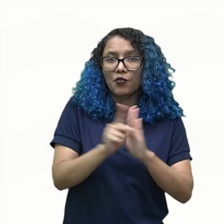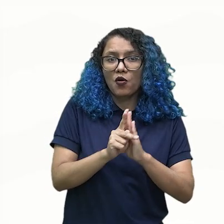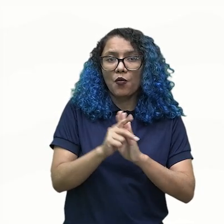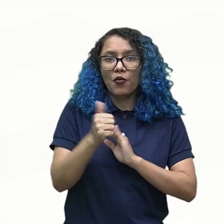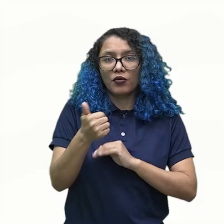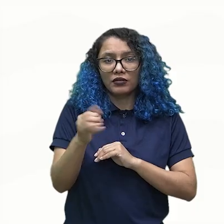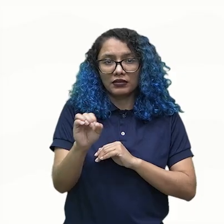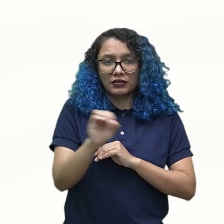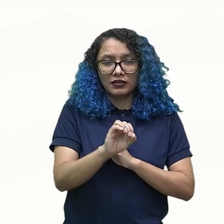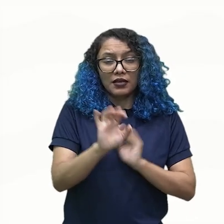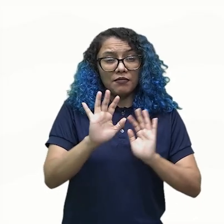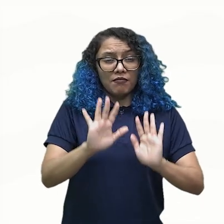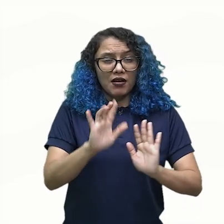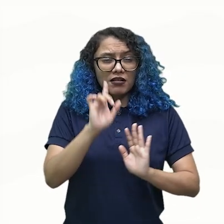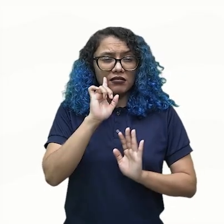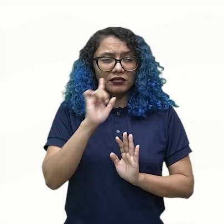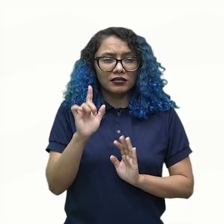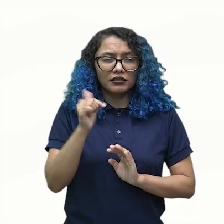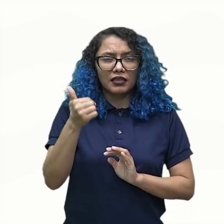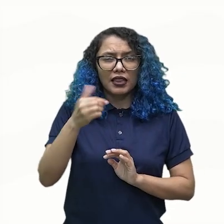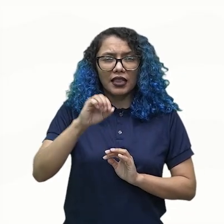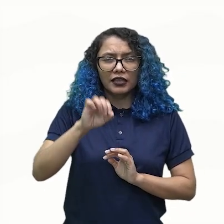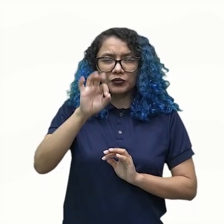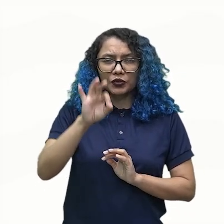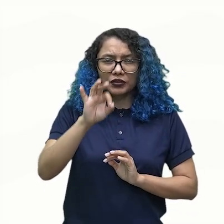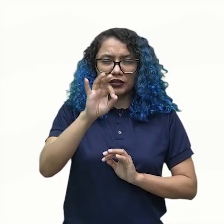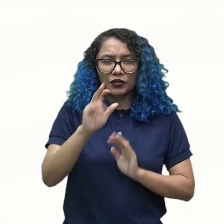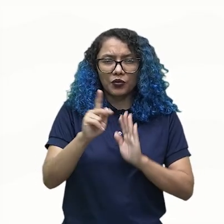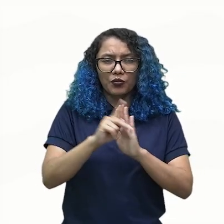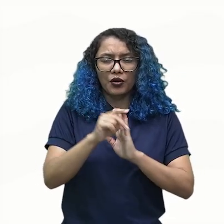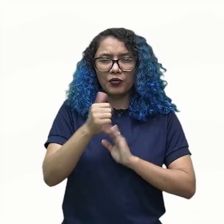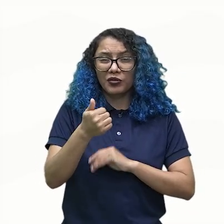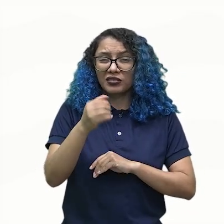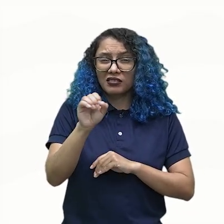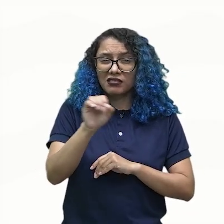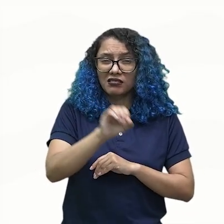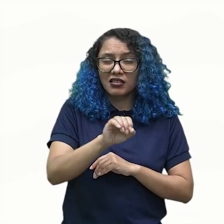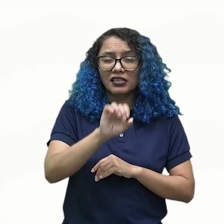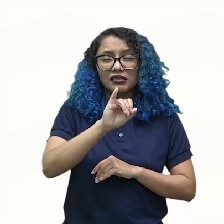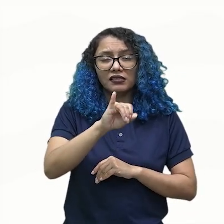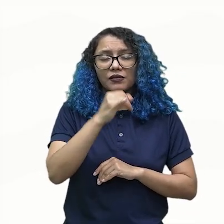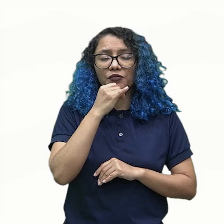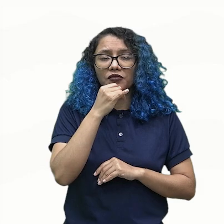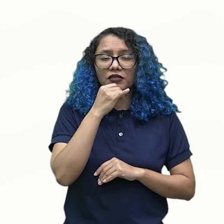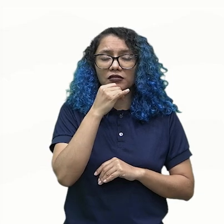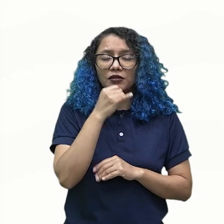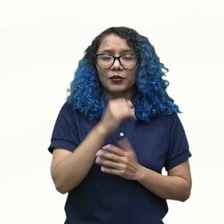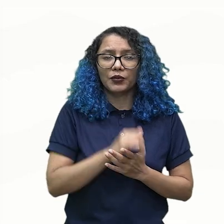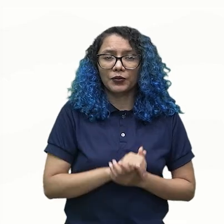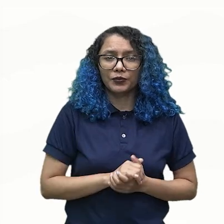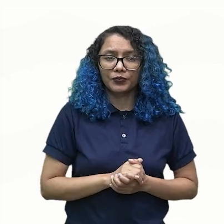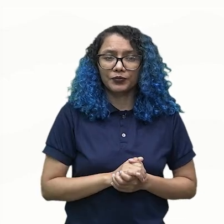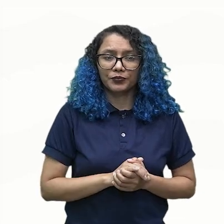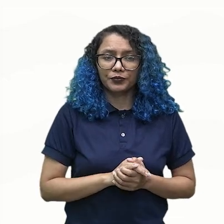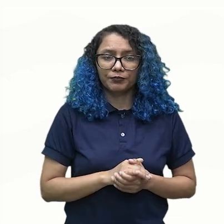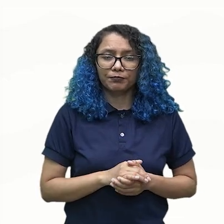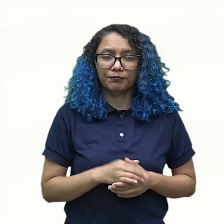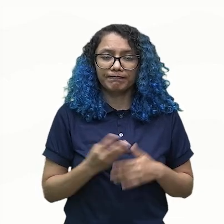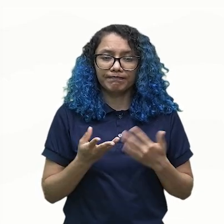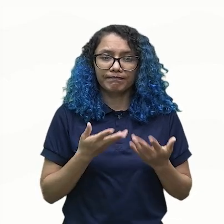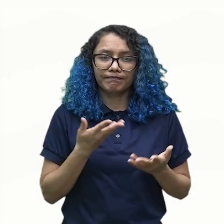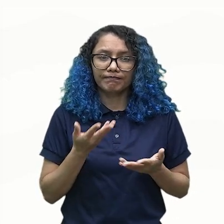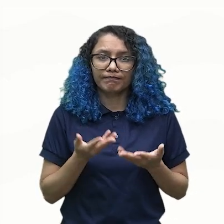só. Esses 10% de 100, se de repente você não tiver, como é que eu posso